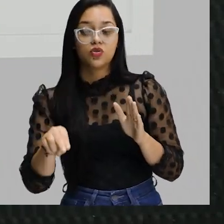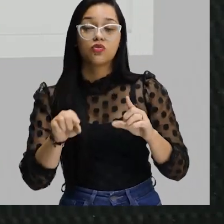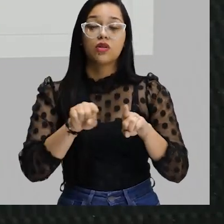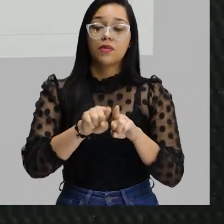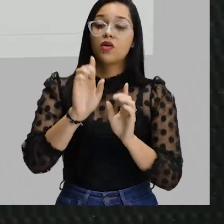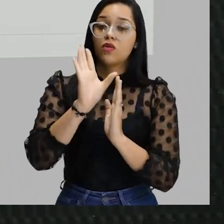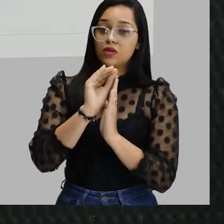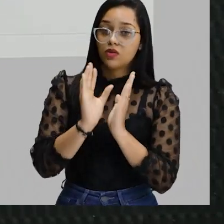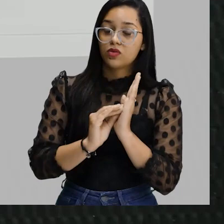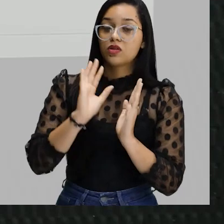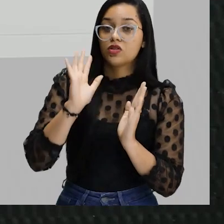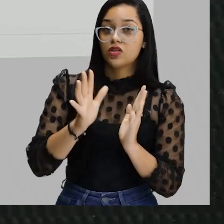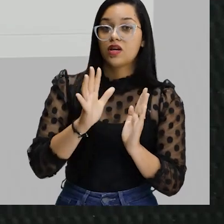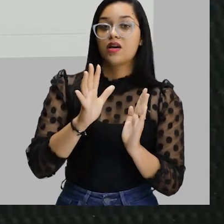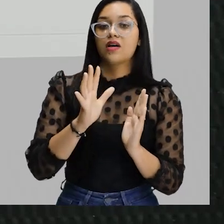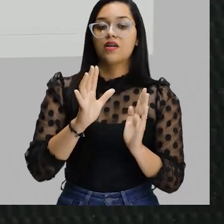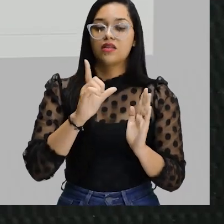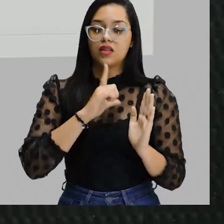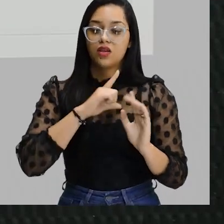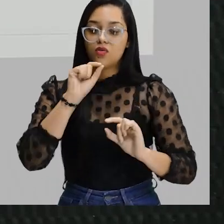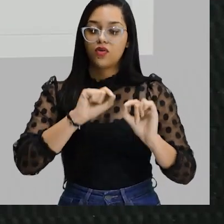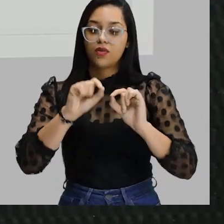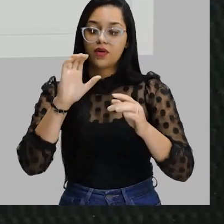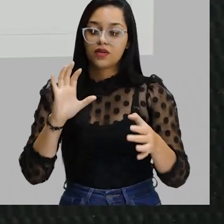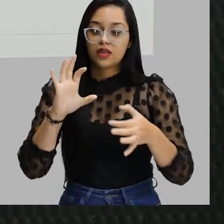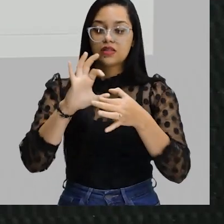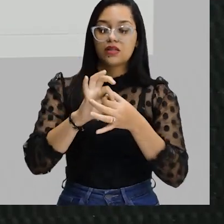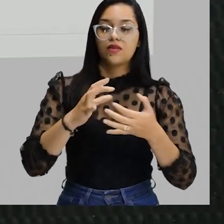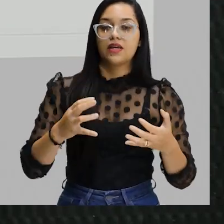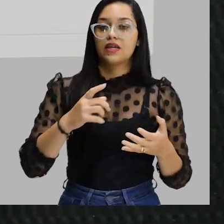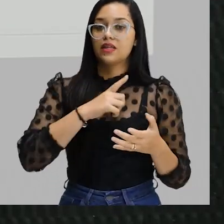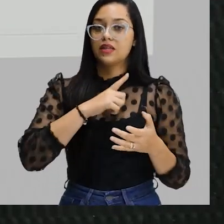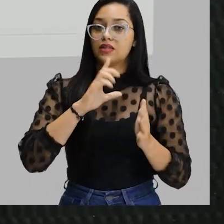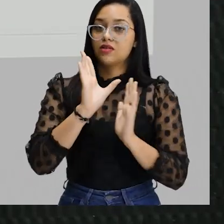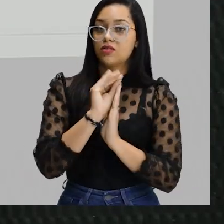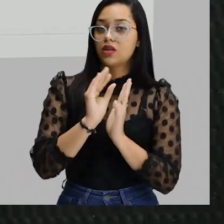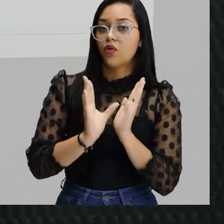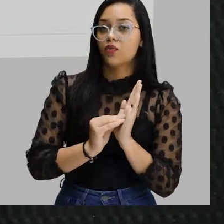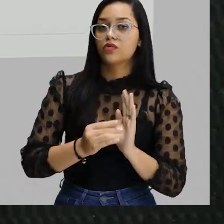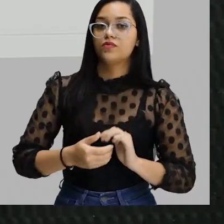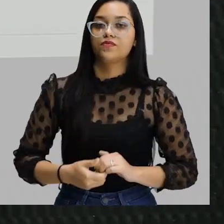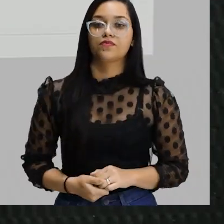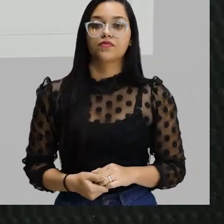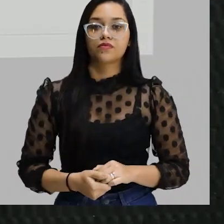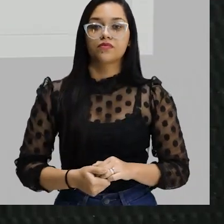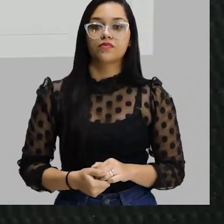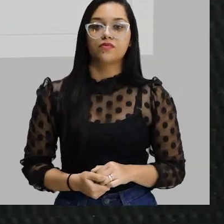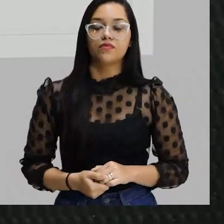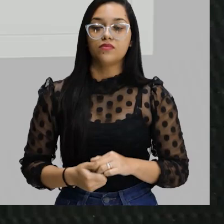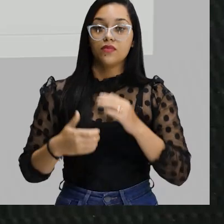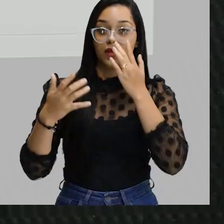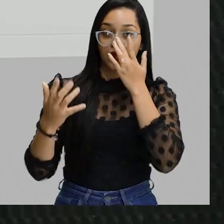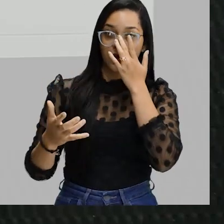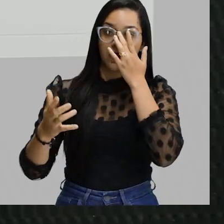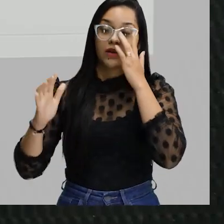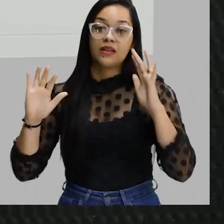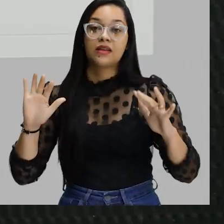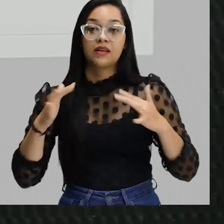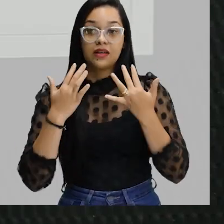um conteúdo que nós já vimos. Nós vamos fazer uma conexão aí entre esses conteúdos, tá ok? Bom, então fica